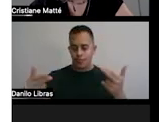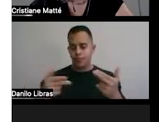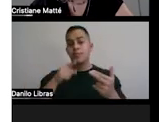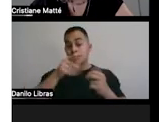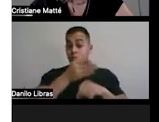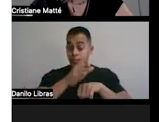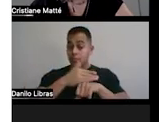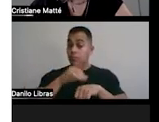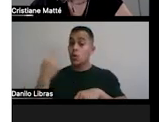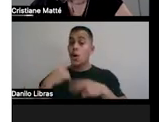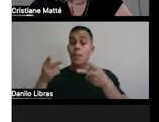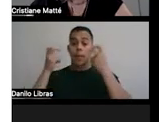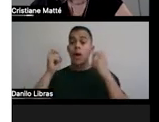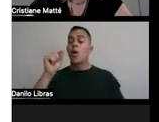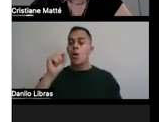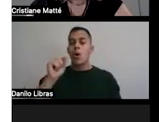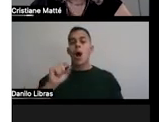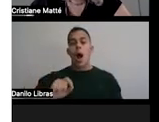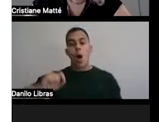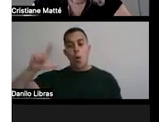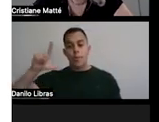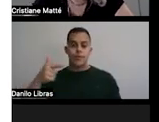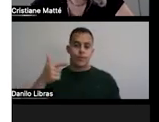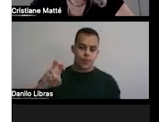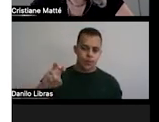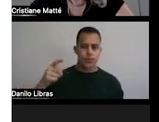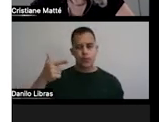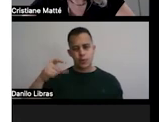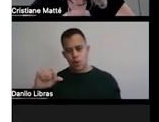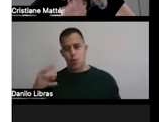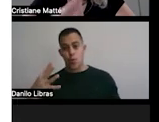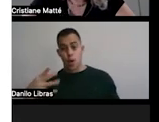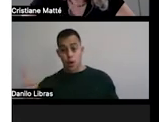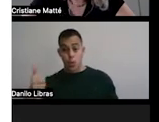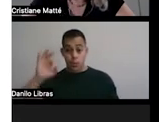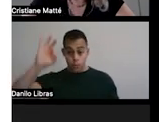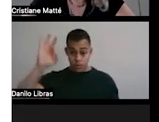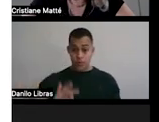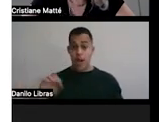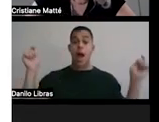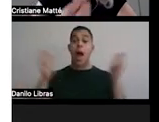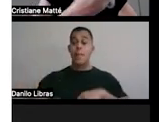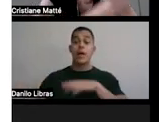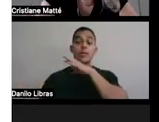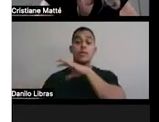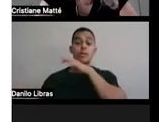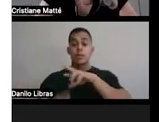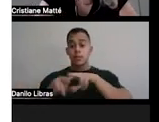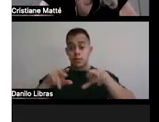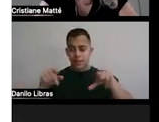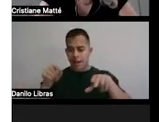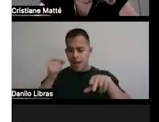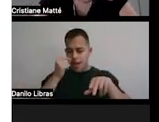Um aumento de 25, 29, 41% da capacidade desses animais cujos pais